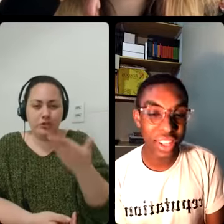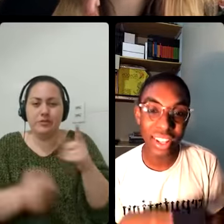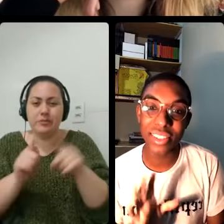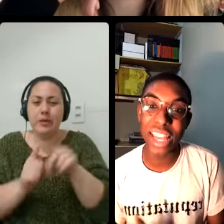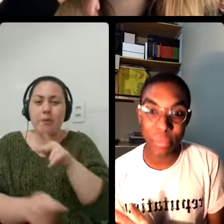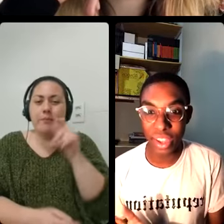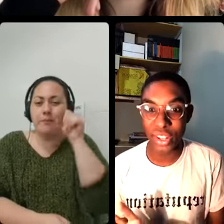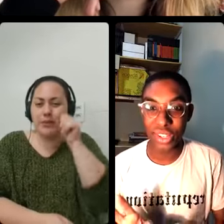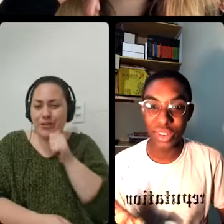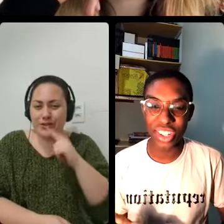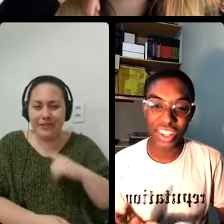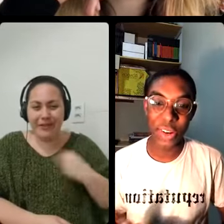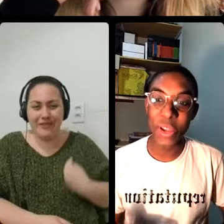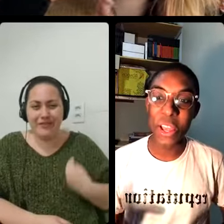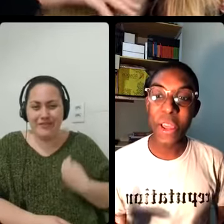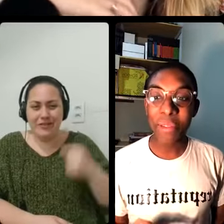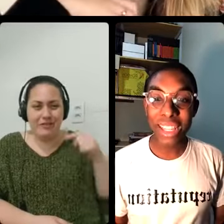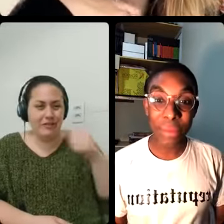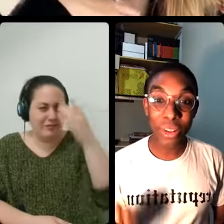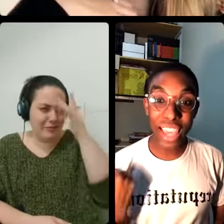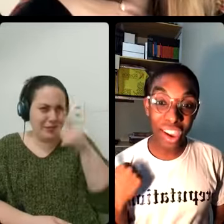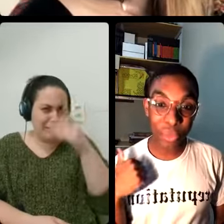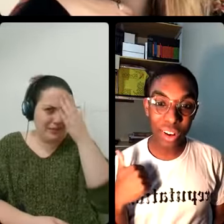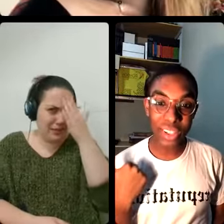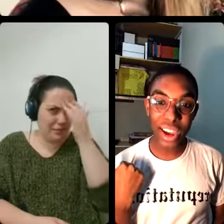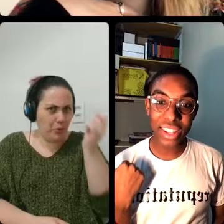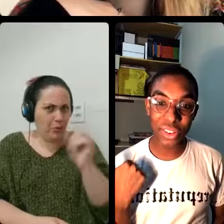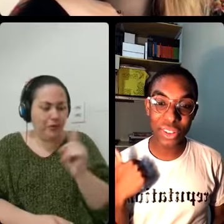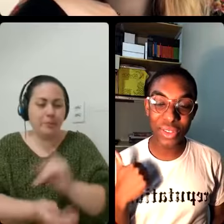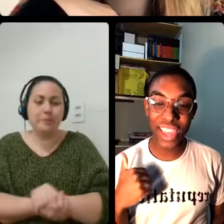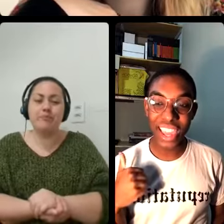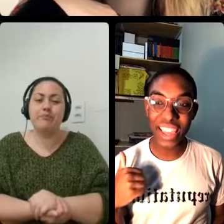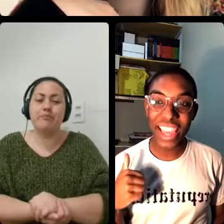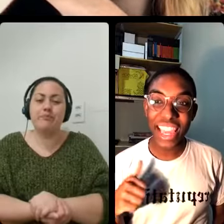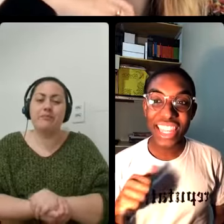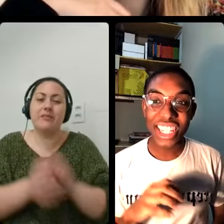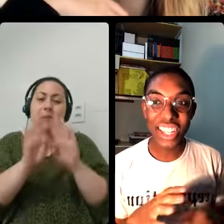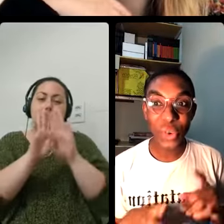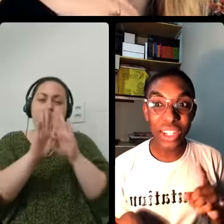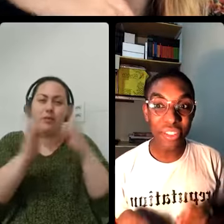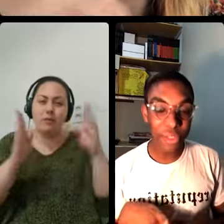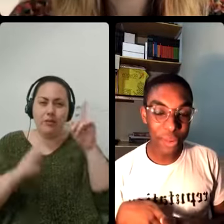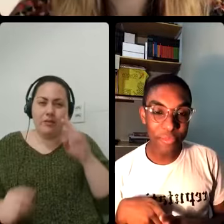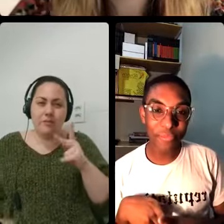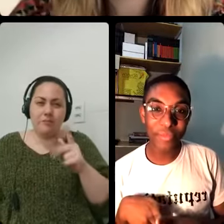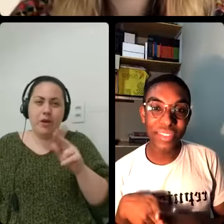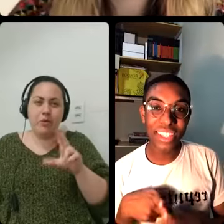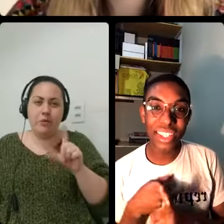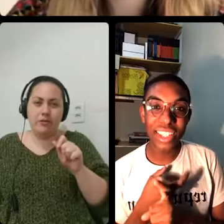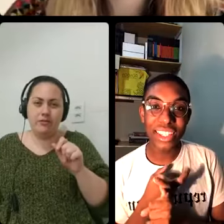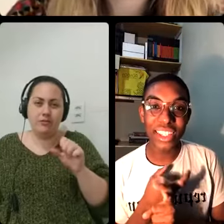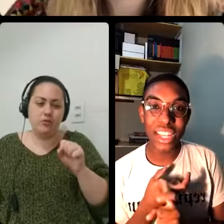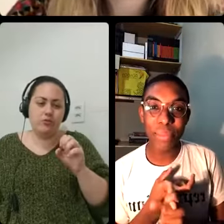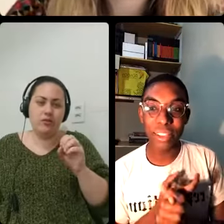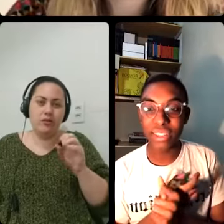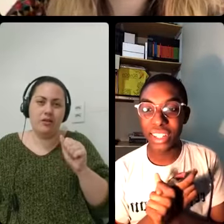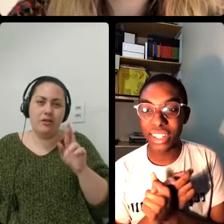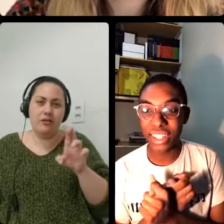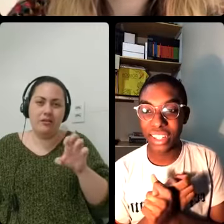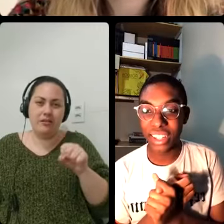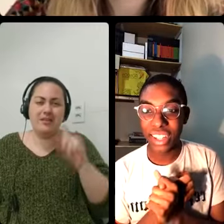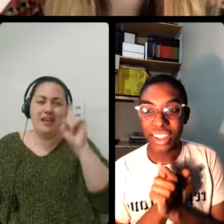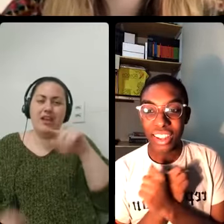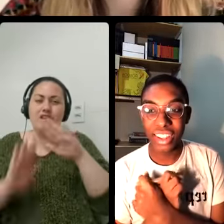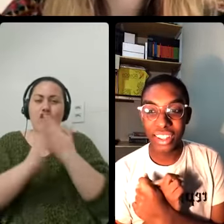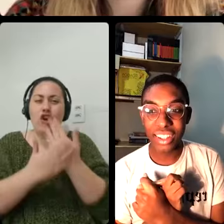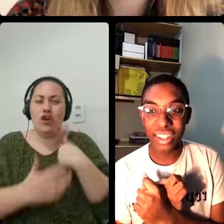Eu não sei se ela sabia disso, acho que não. Mas na biblioteca do Paula Soares, onde eu estudei, tinha um livro que se